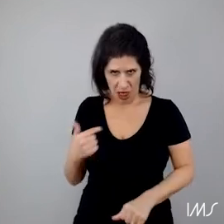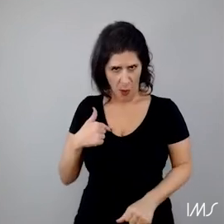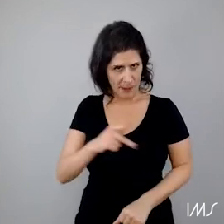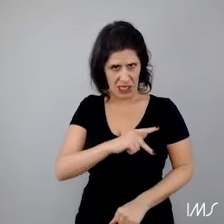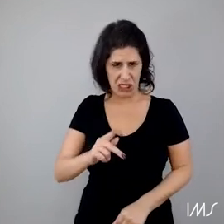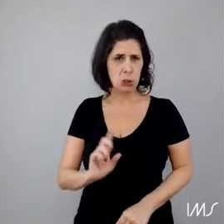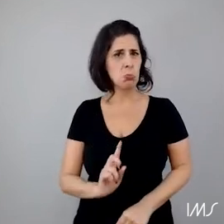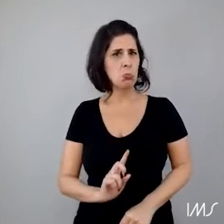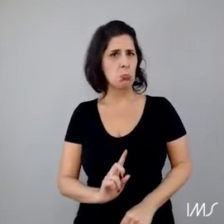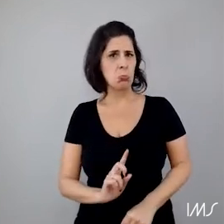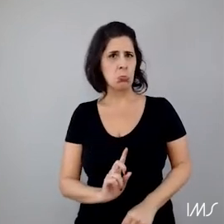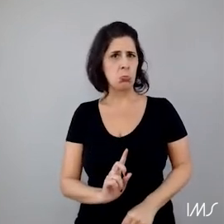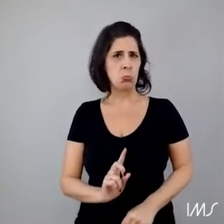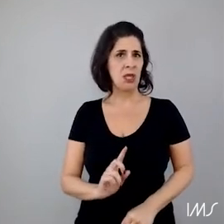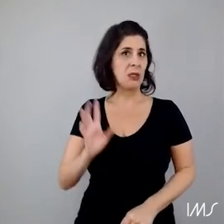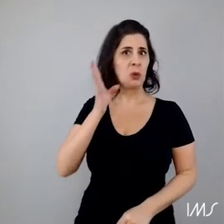eu.